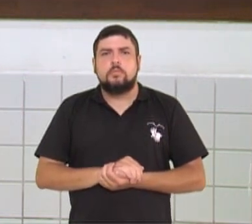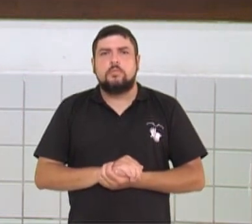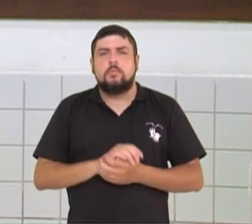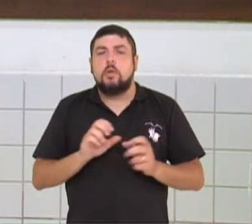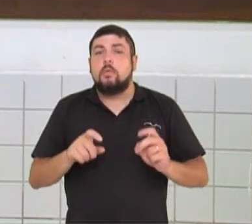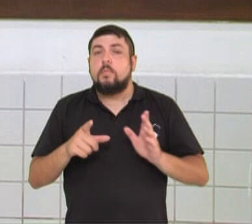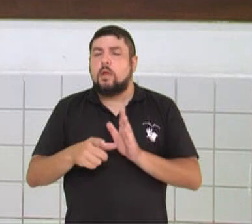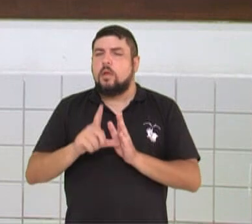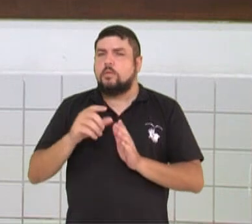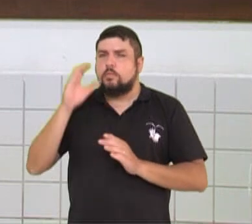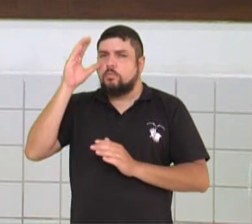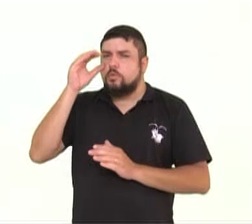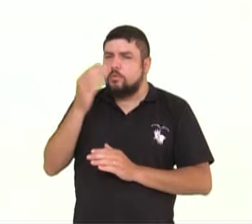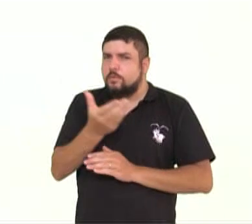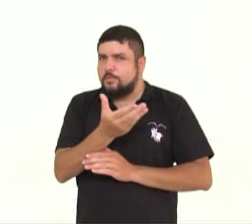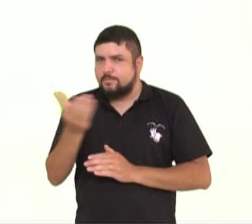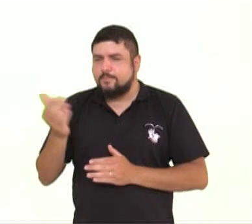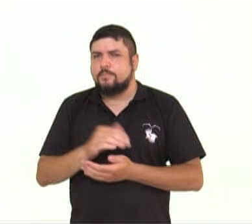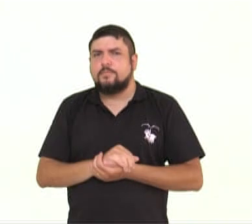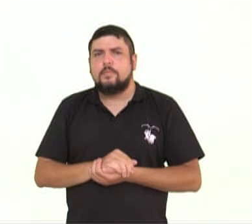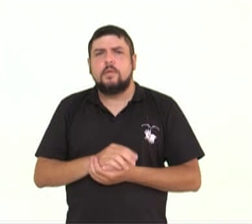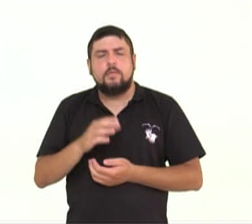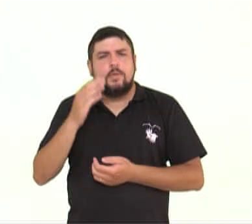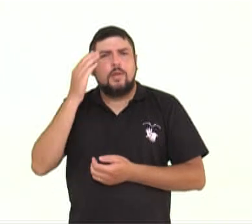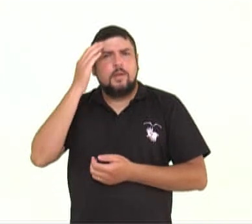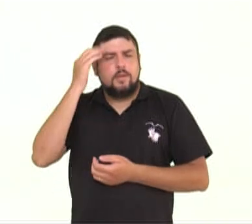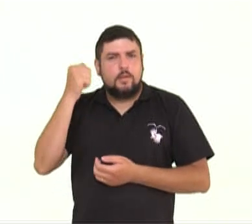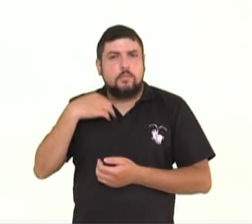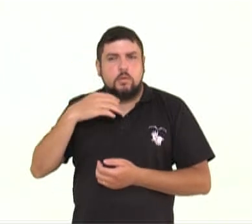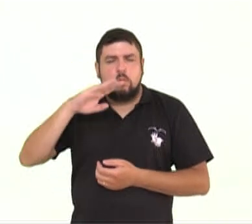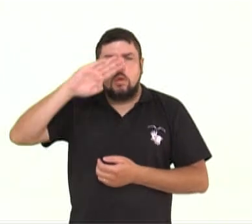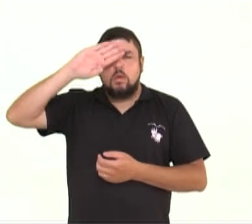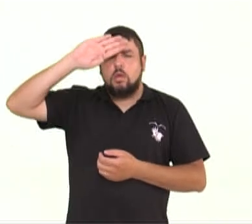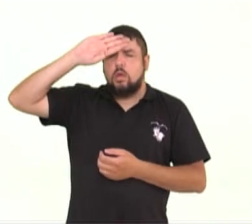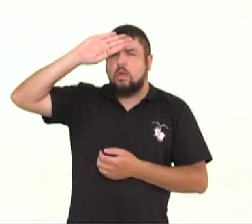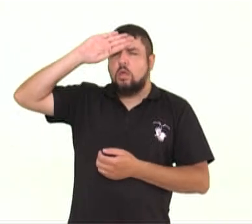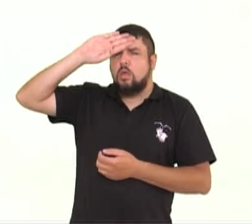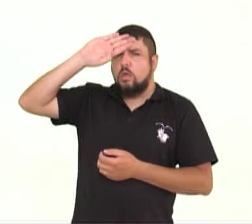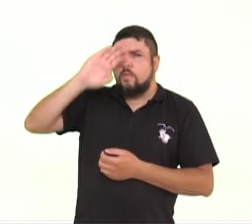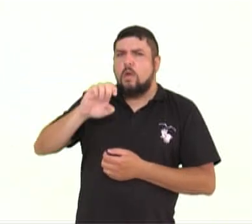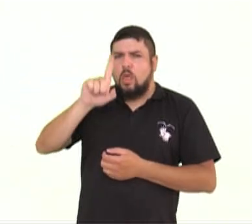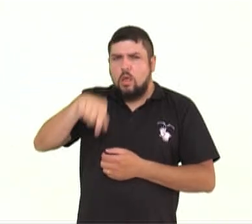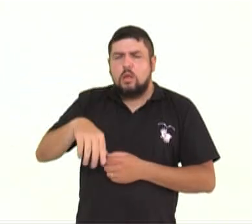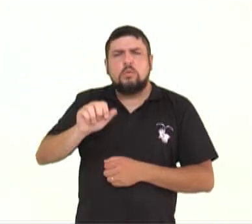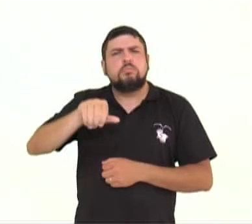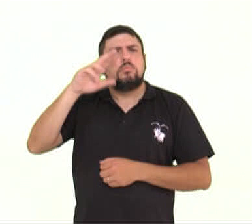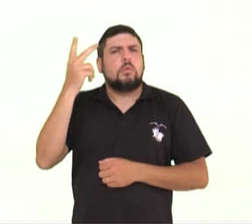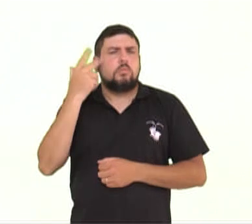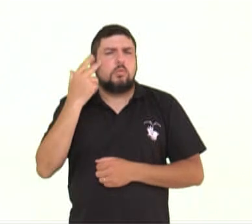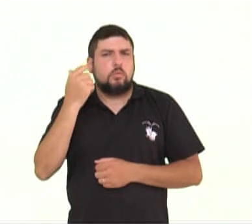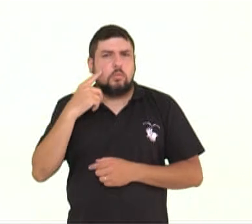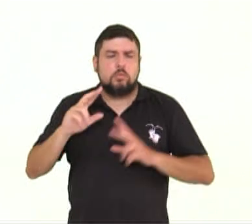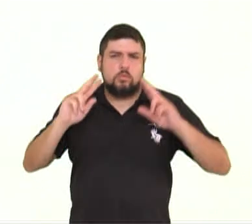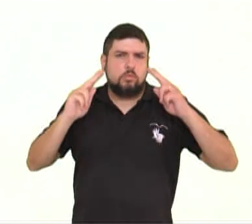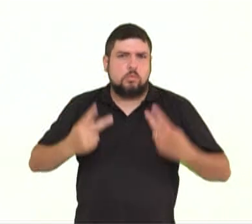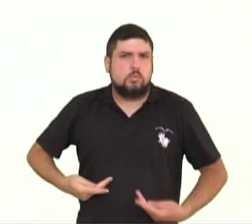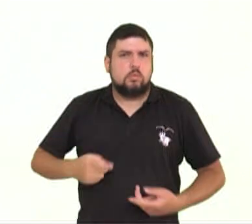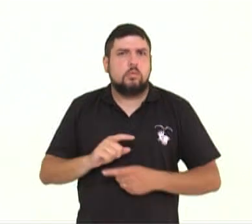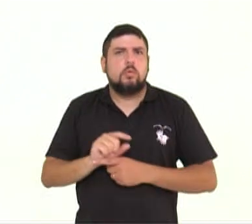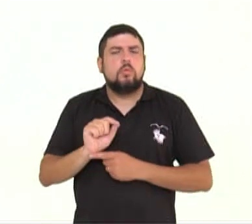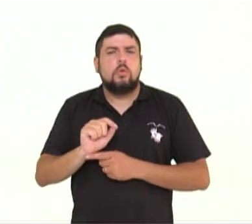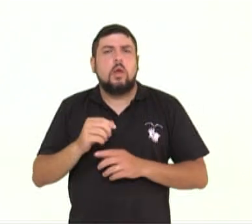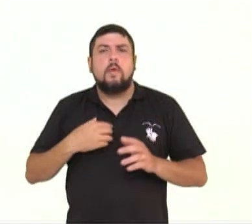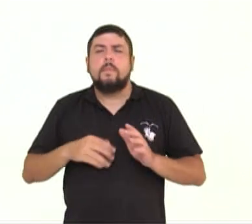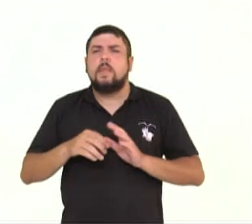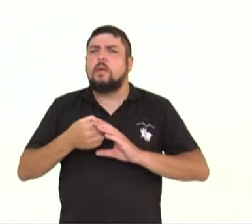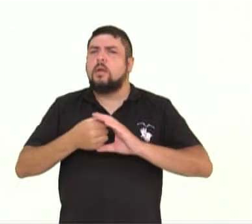uma curiosidade para vocês aí. Você sabia que a febre é um dos sinais clínicos mais comuns do ser humano e se caracteriza